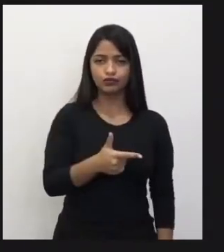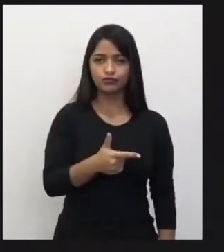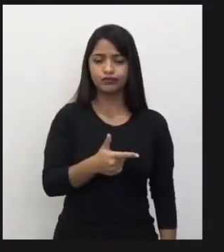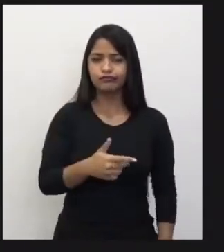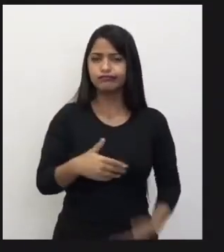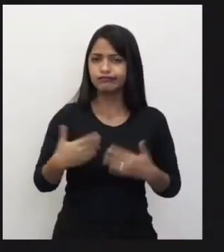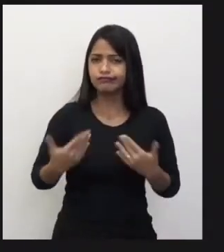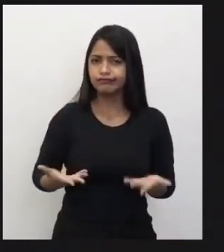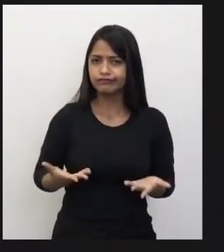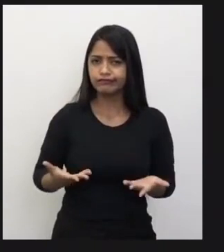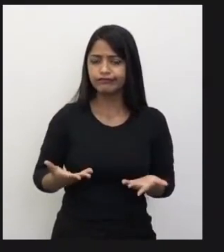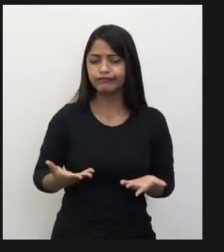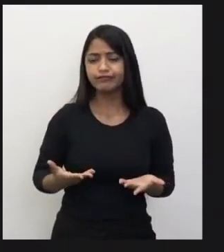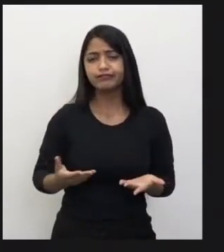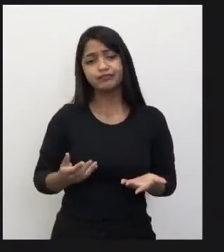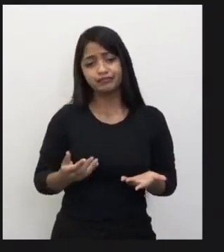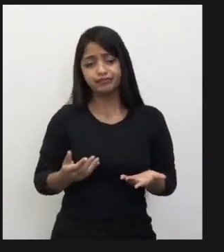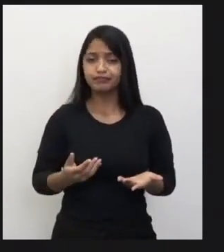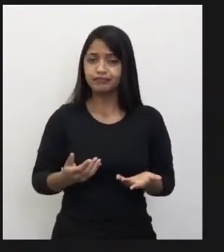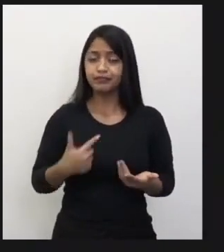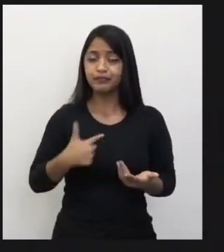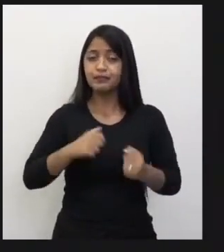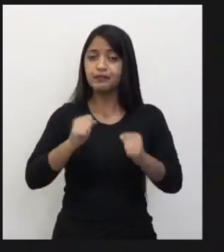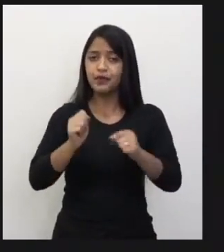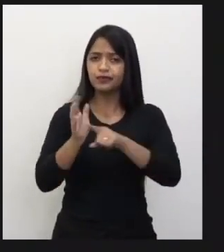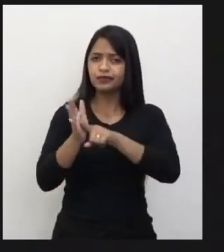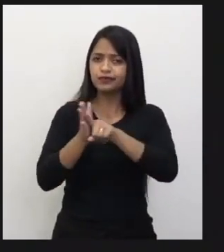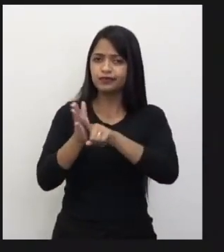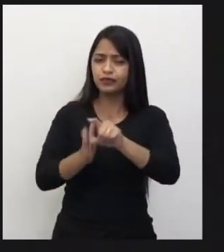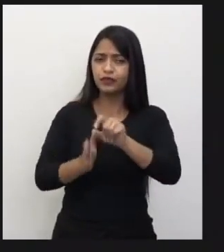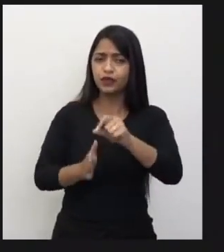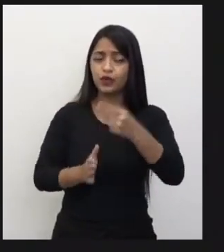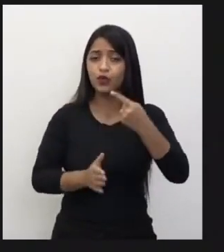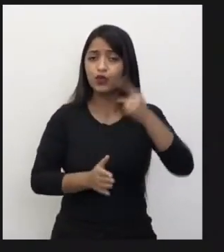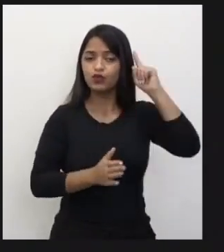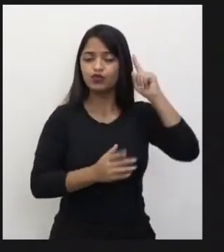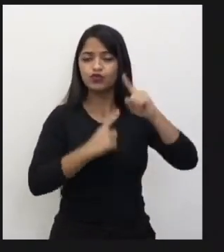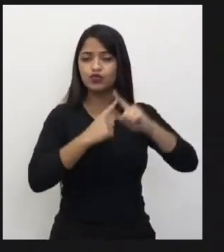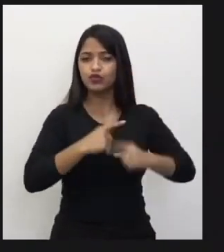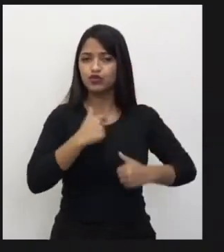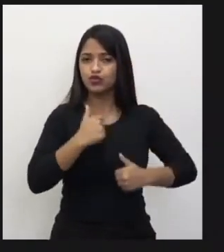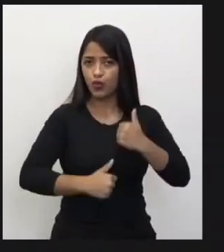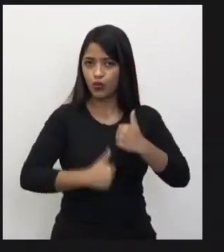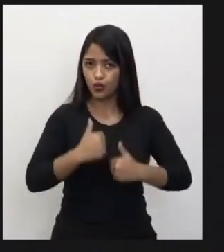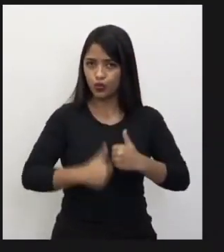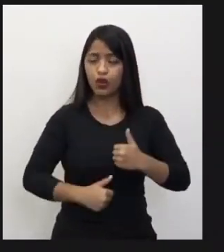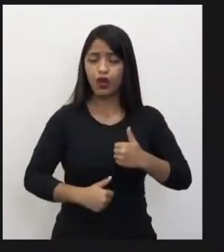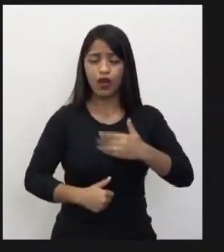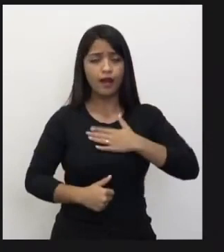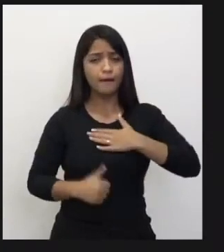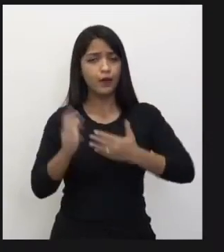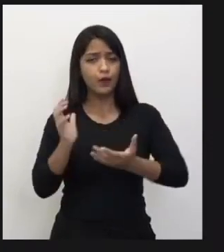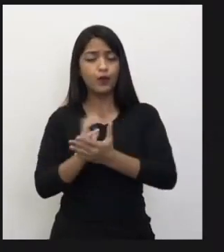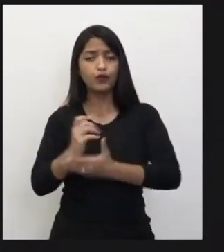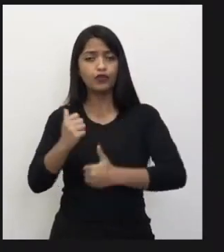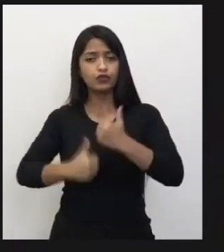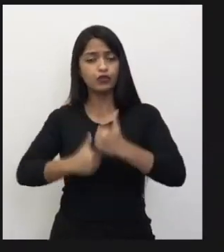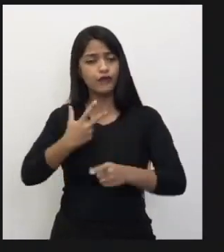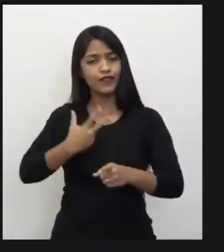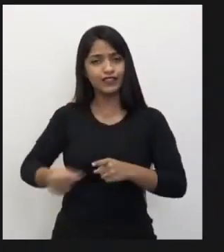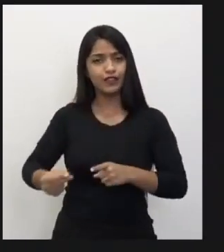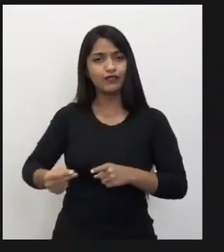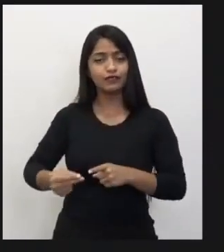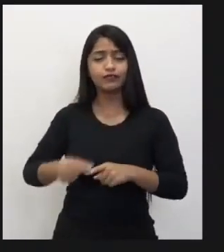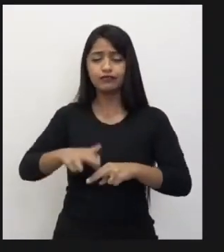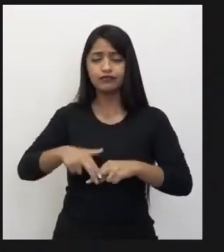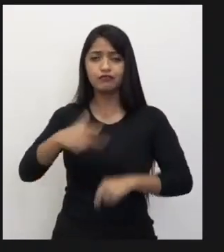Bom, eu posso até basear essa minha afirmação no último jogo, dizendo que o meu time ganhou e, por conta disso,